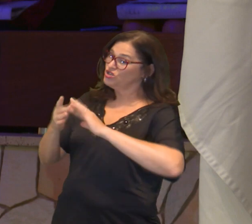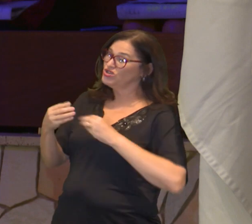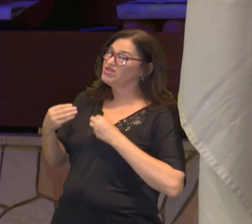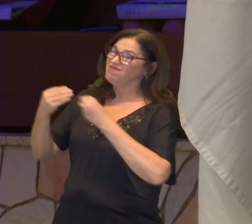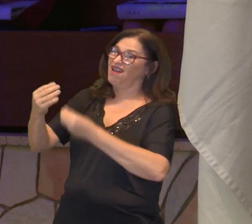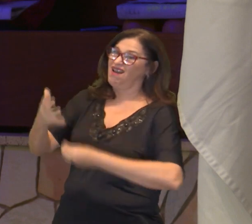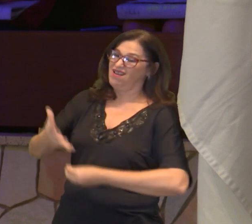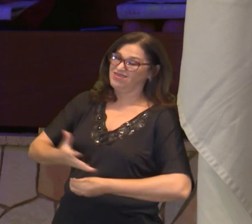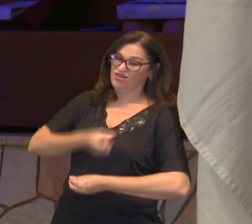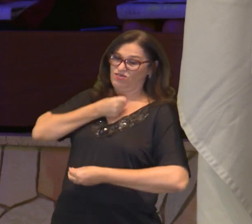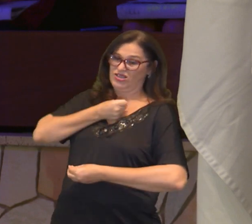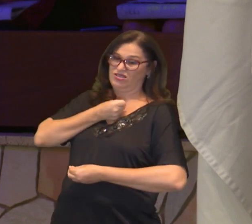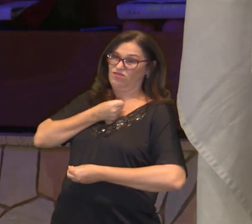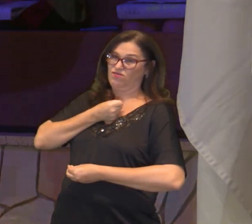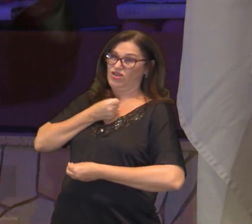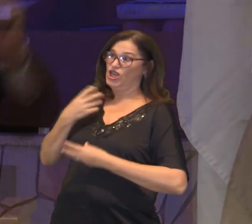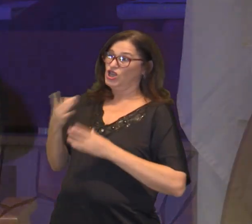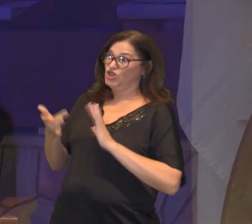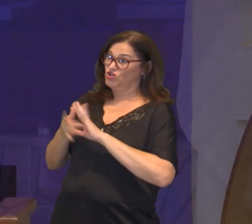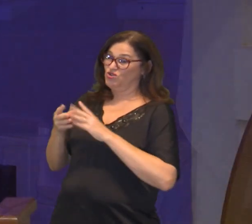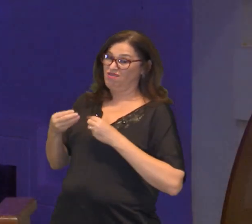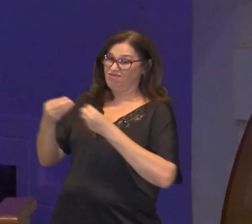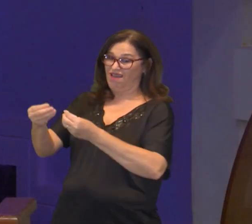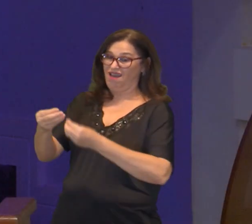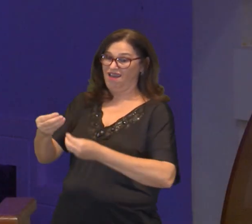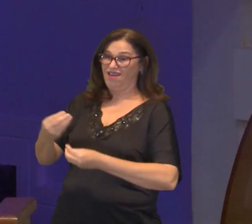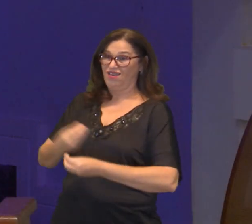mais atenção à mensagem de Deus.